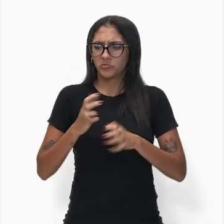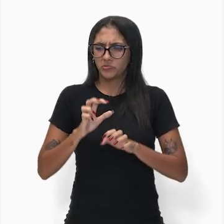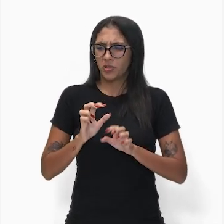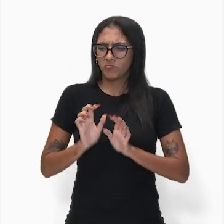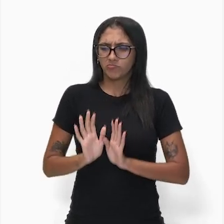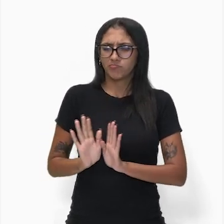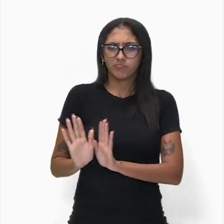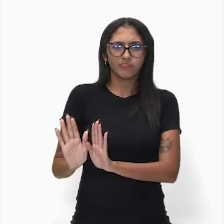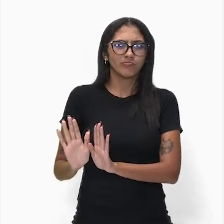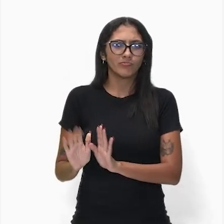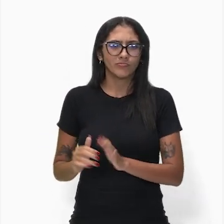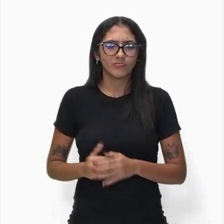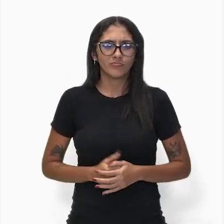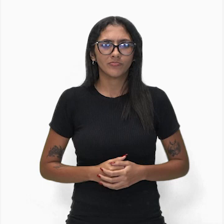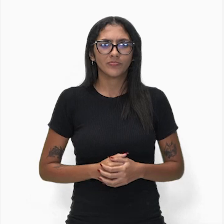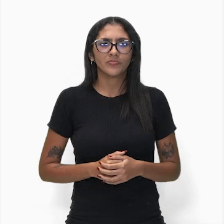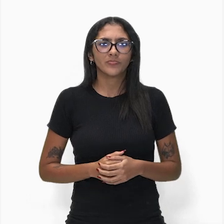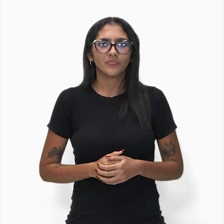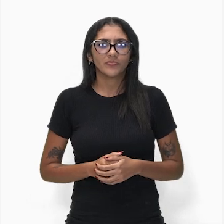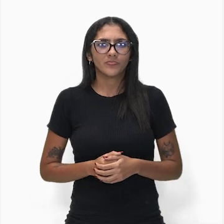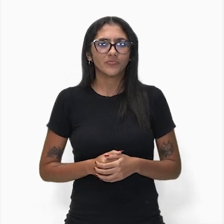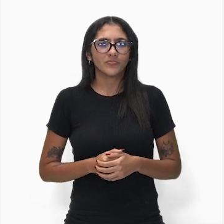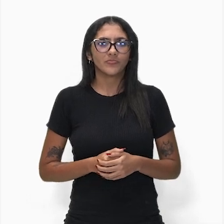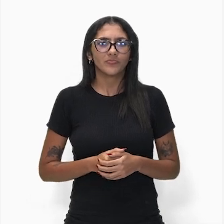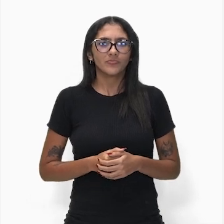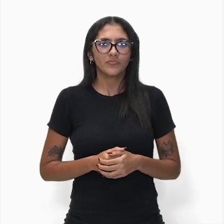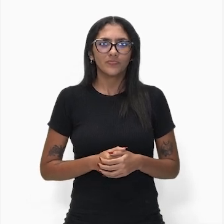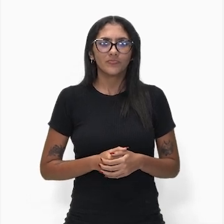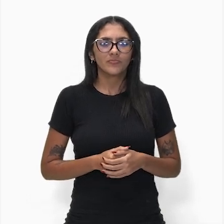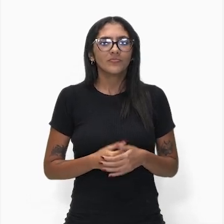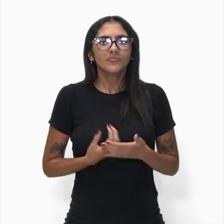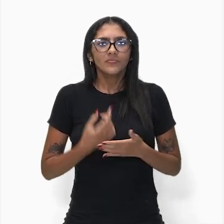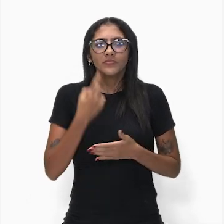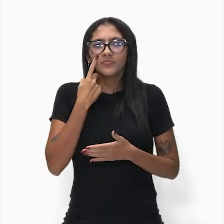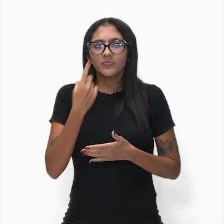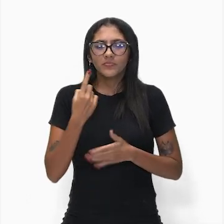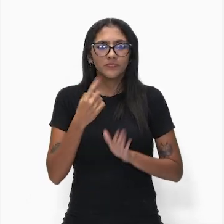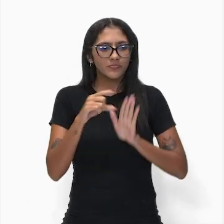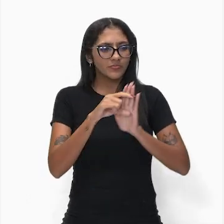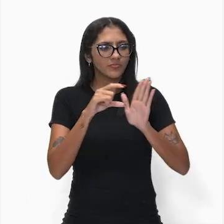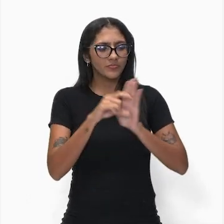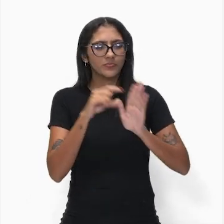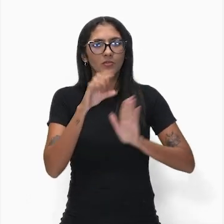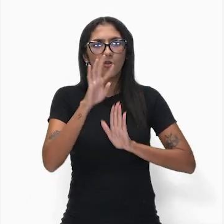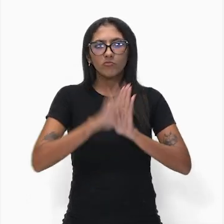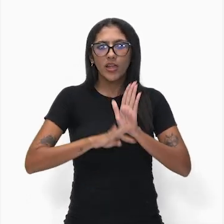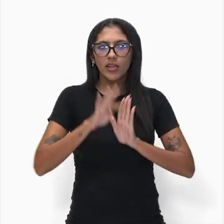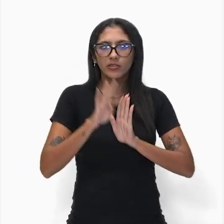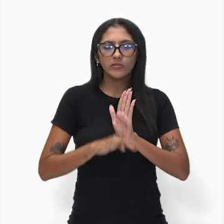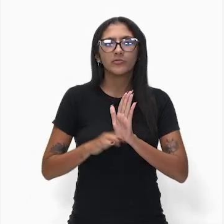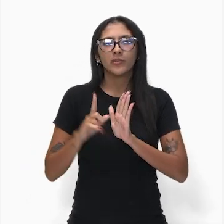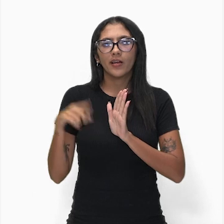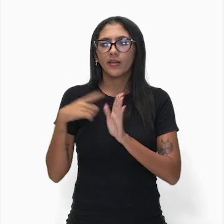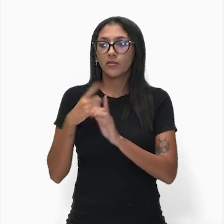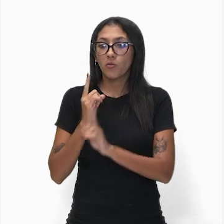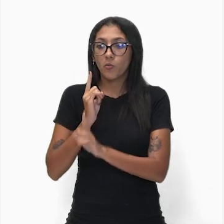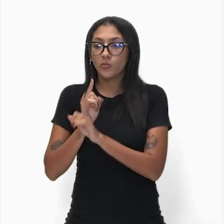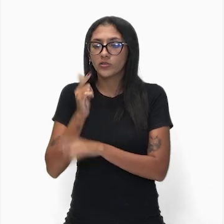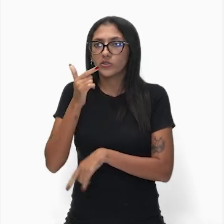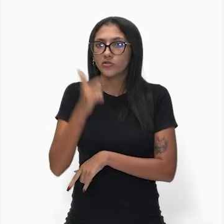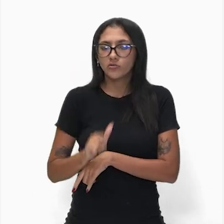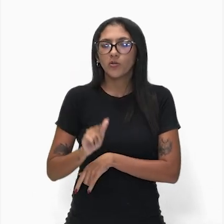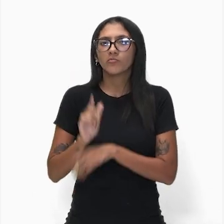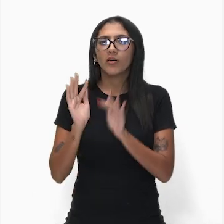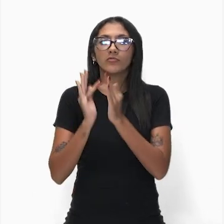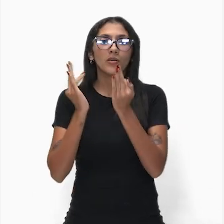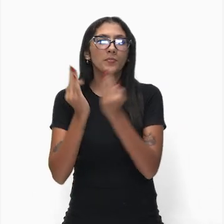encascada, encolhida. Então temos aí um trecho exatamente quando Conceição encontra Chico Bento, Cordolina